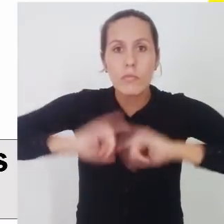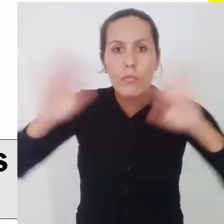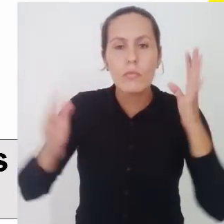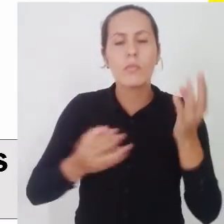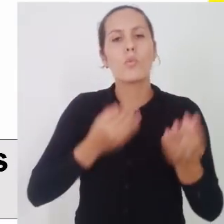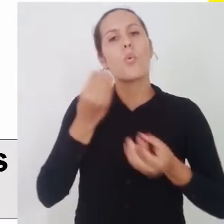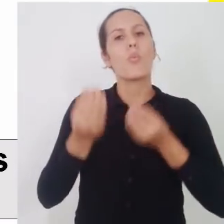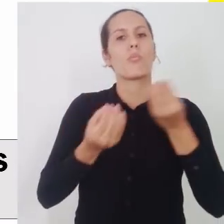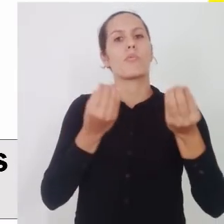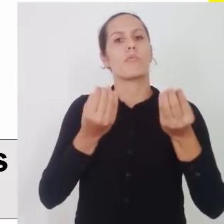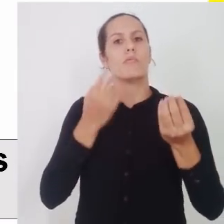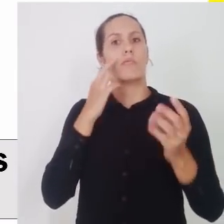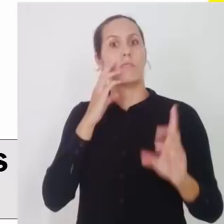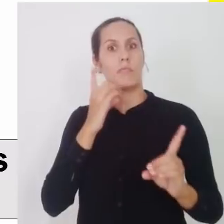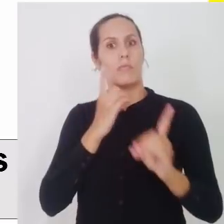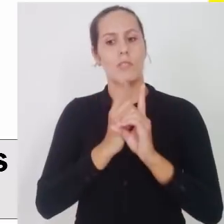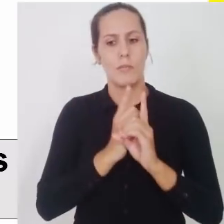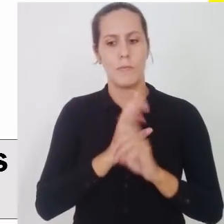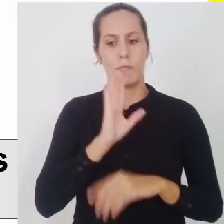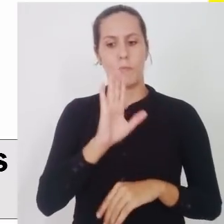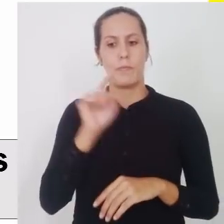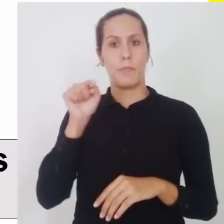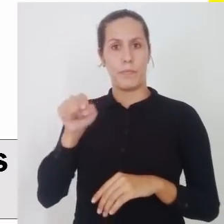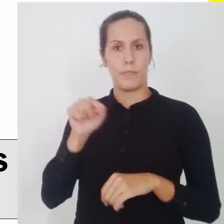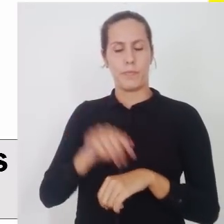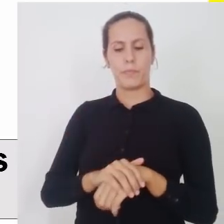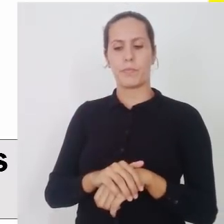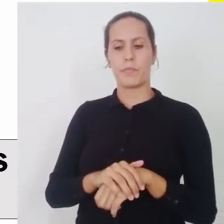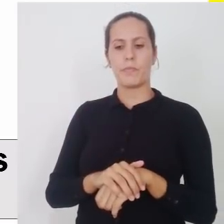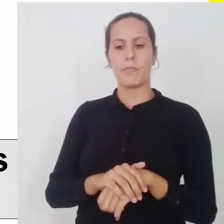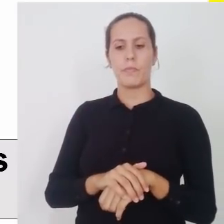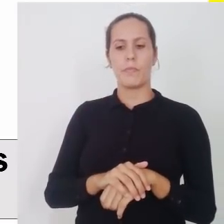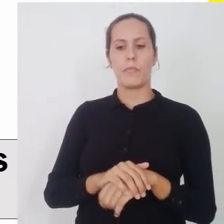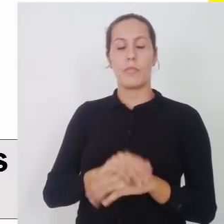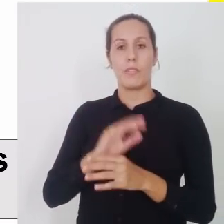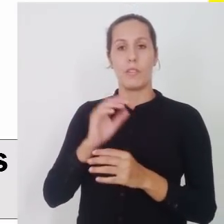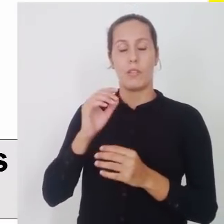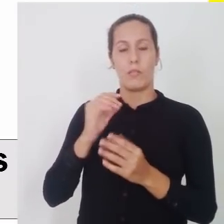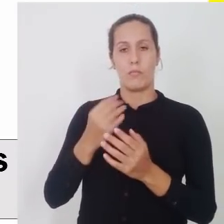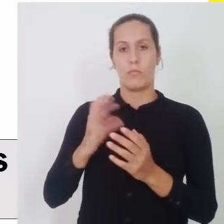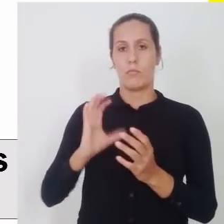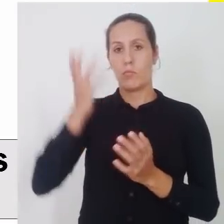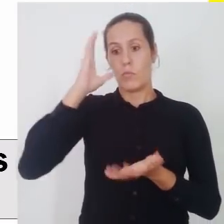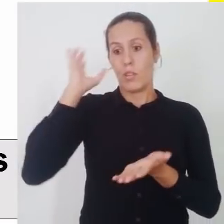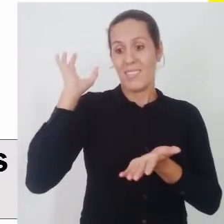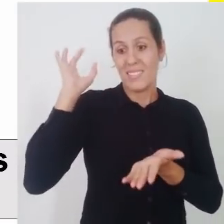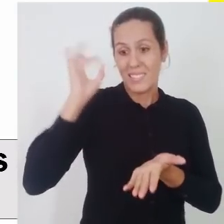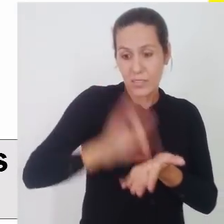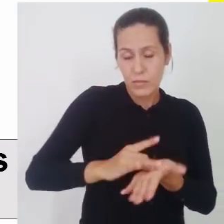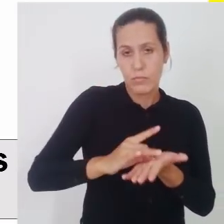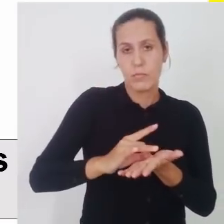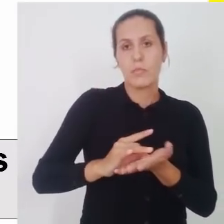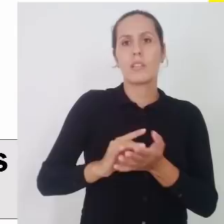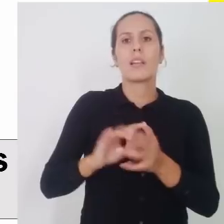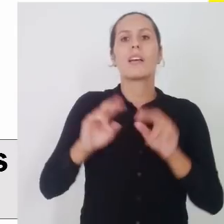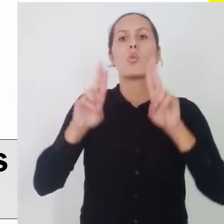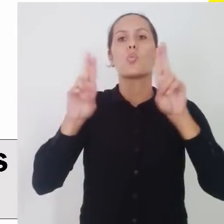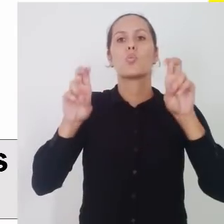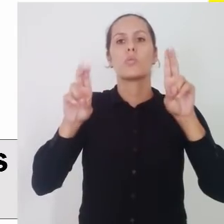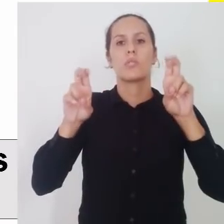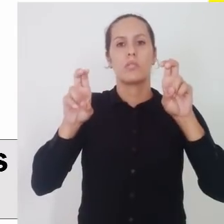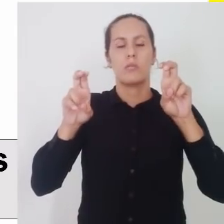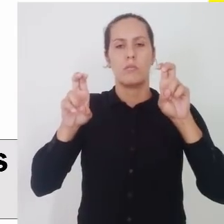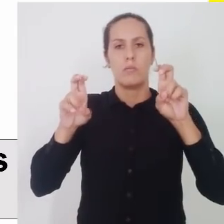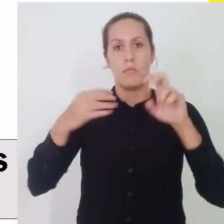seja, as informações, em geral, serão informações fáceis de identificar no texto e que não deixarão dúvida